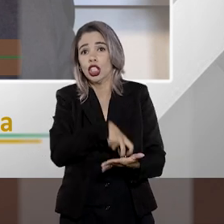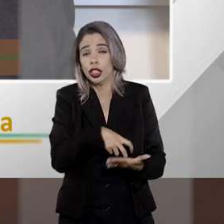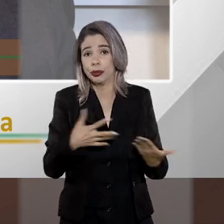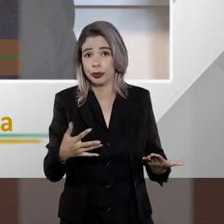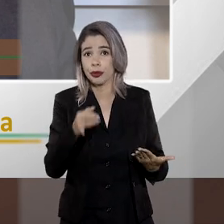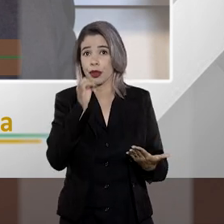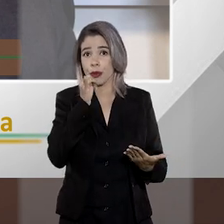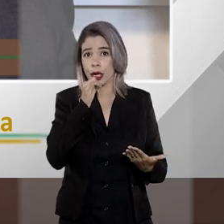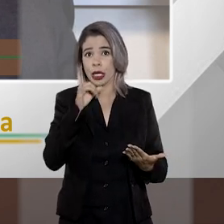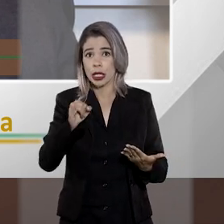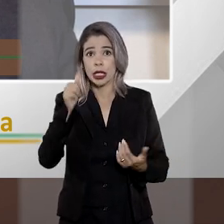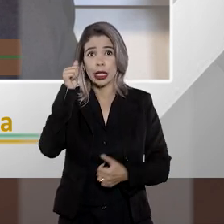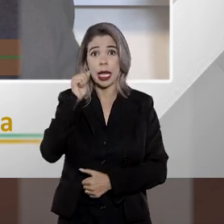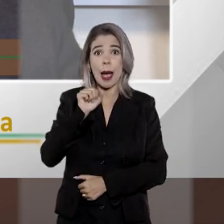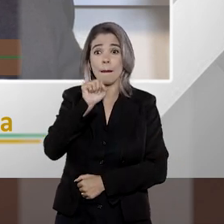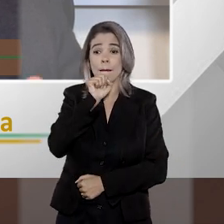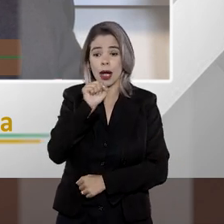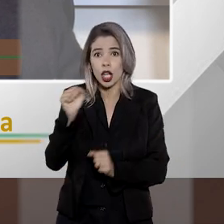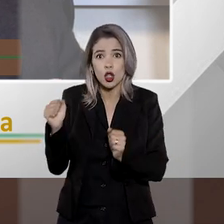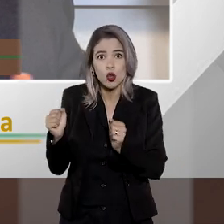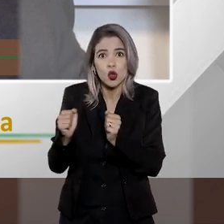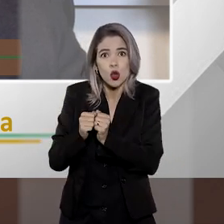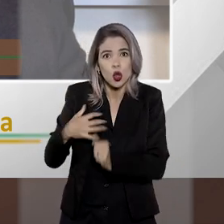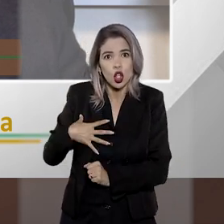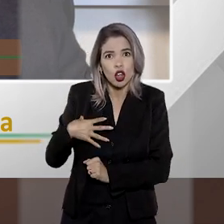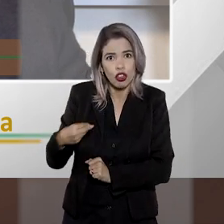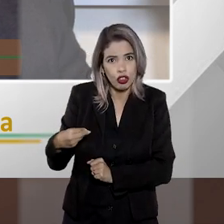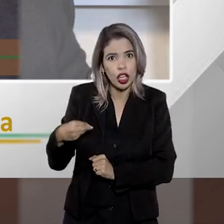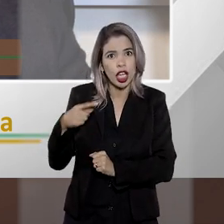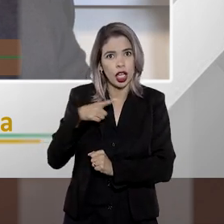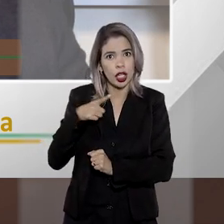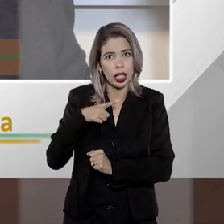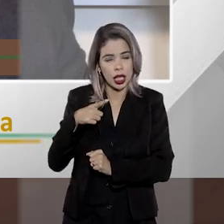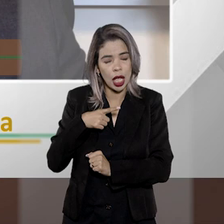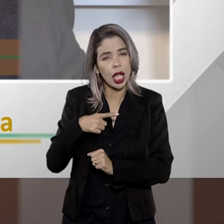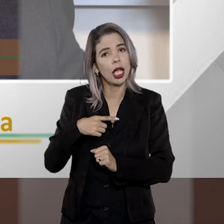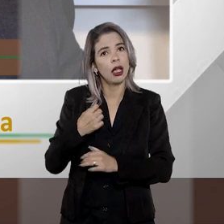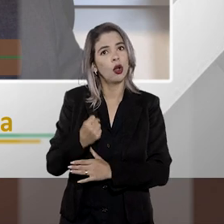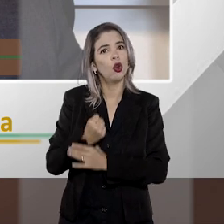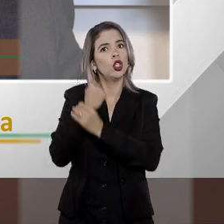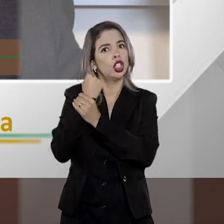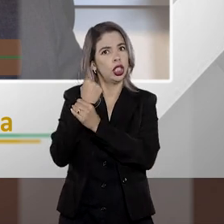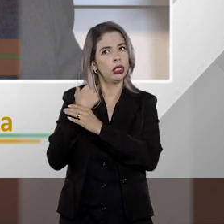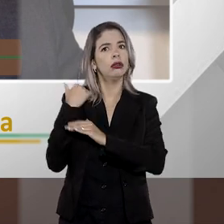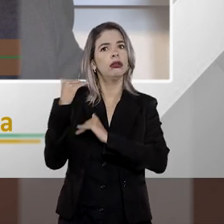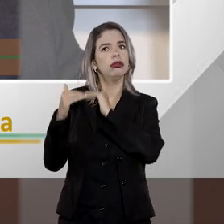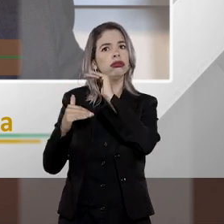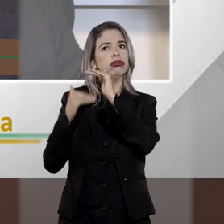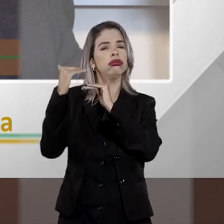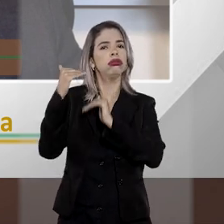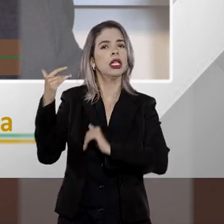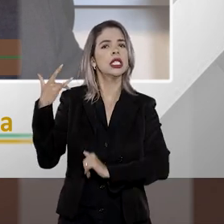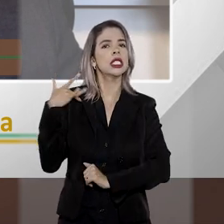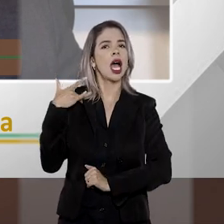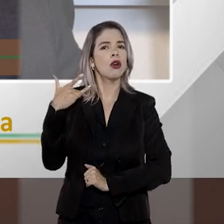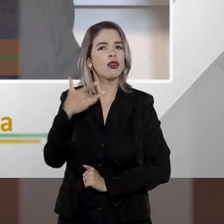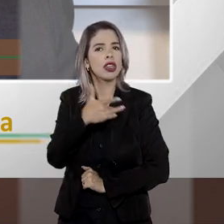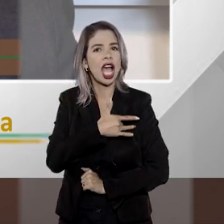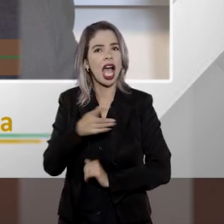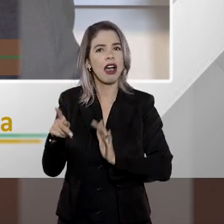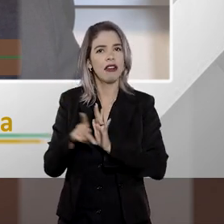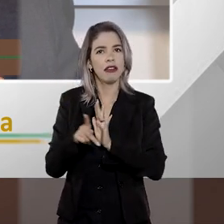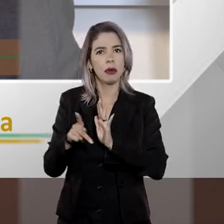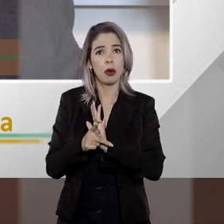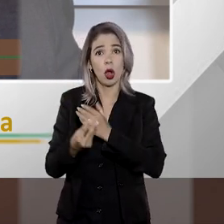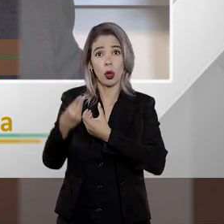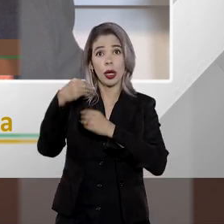entre a presença da mãe junto ao filho, que é uma forma de se assegurar o desenvolvimento saudável da personalidade.